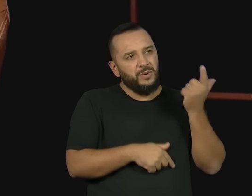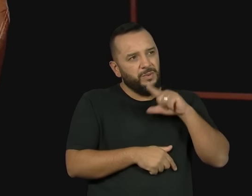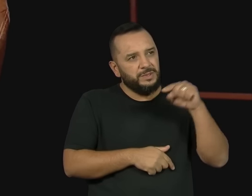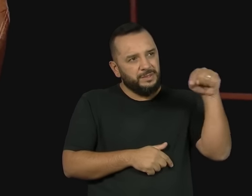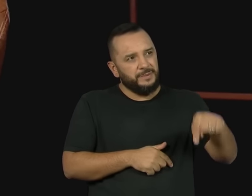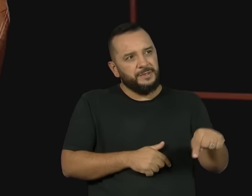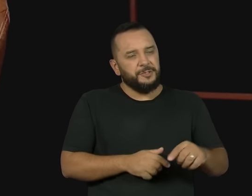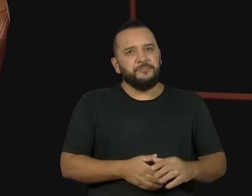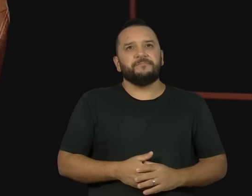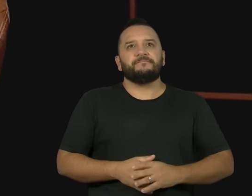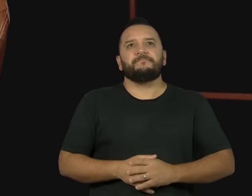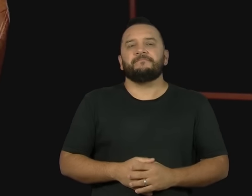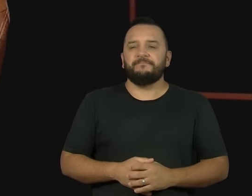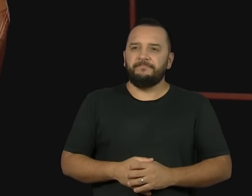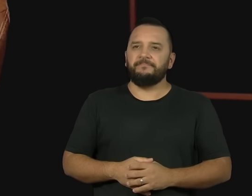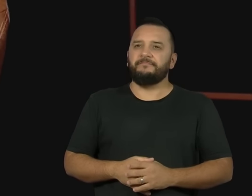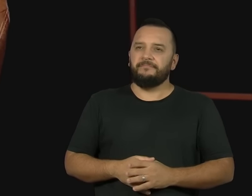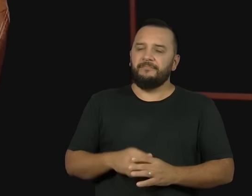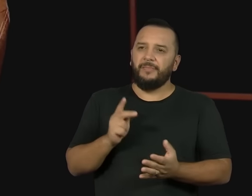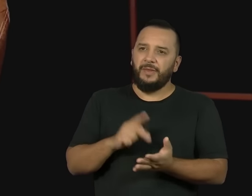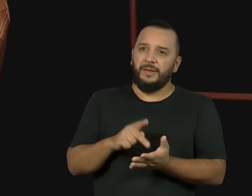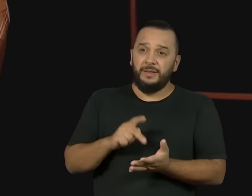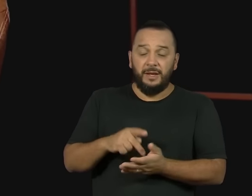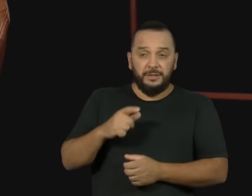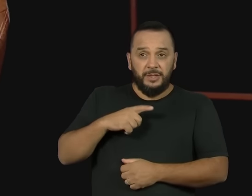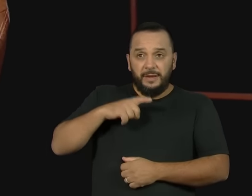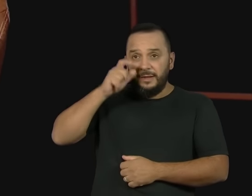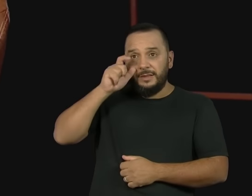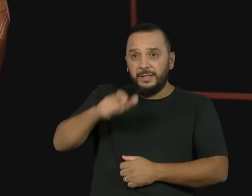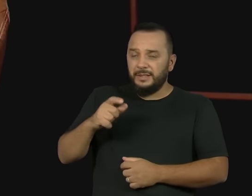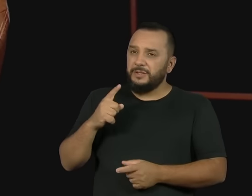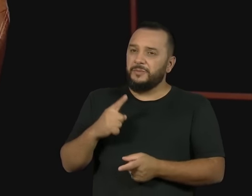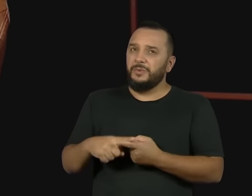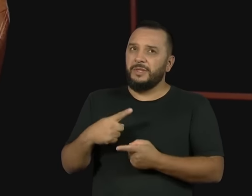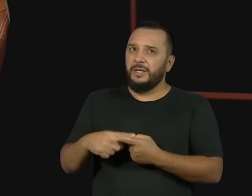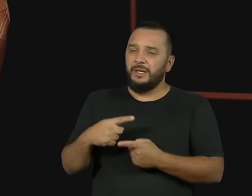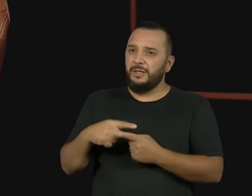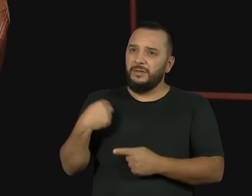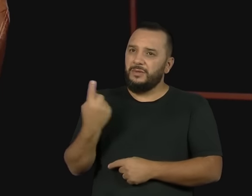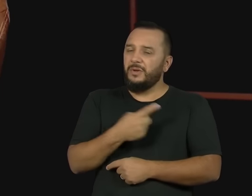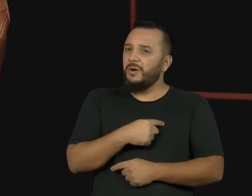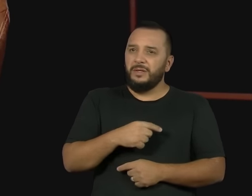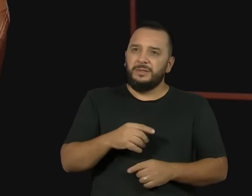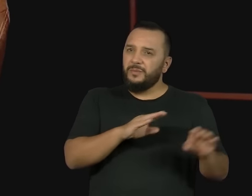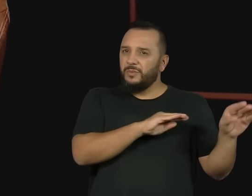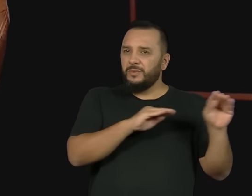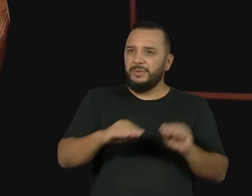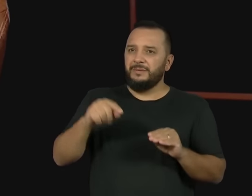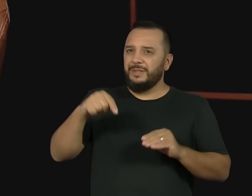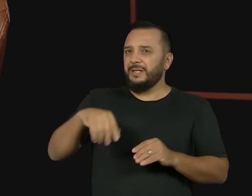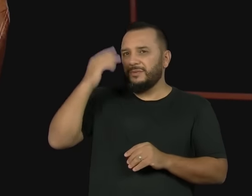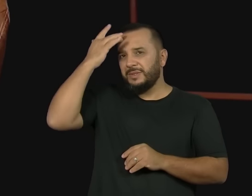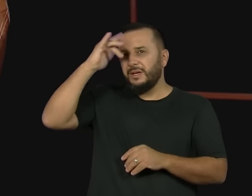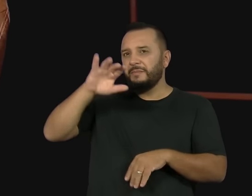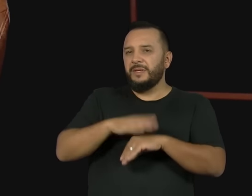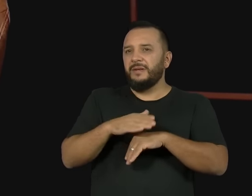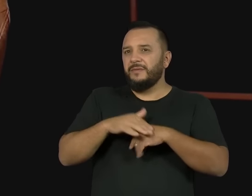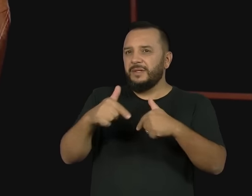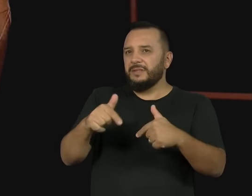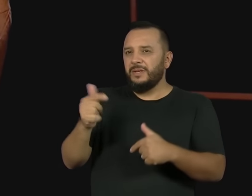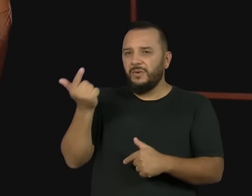verdade, era bem interessante porque, assim, nós viemos sem saber o que fazer. Porque quando a gente conseguiu